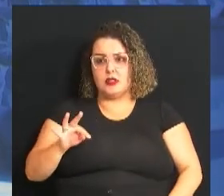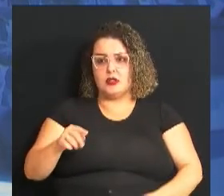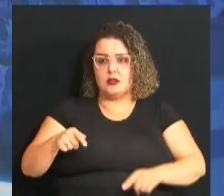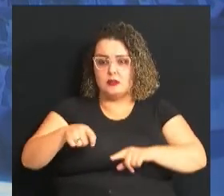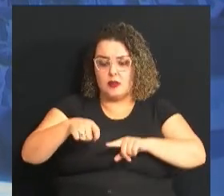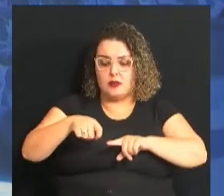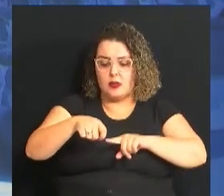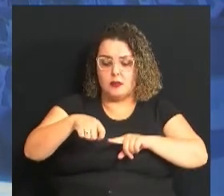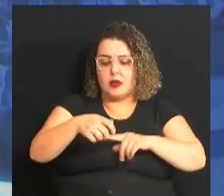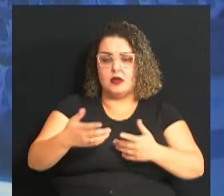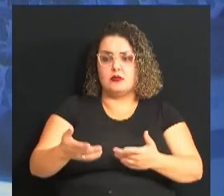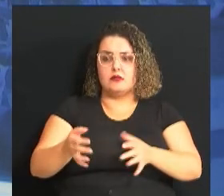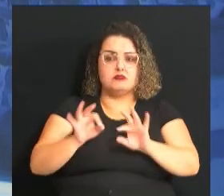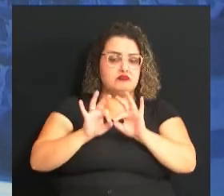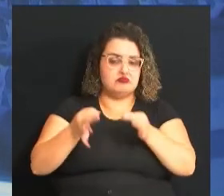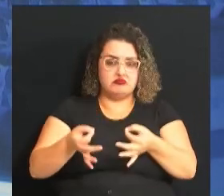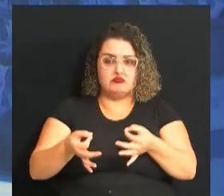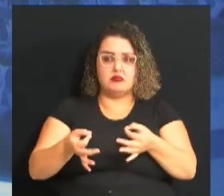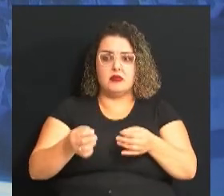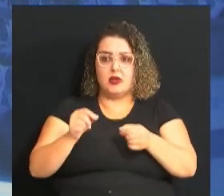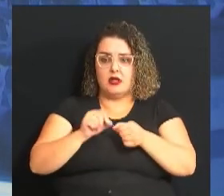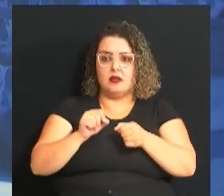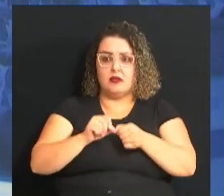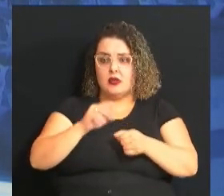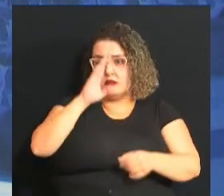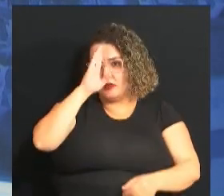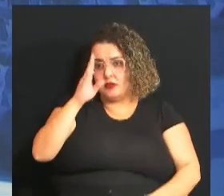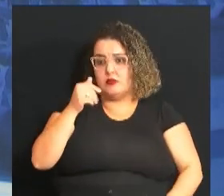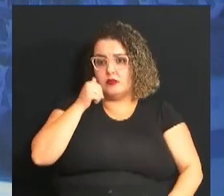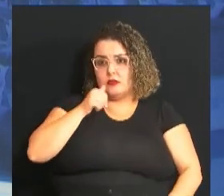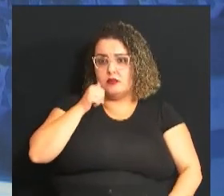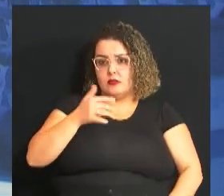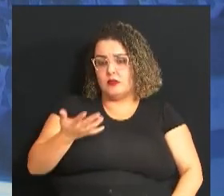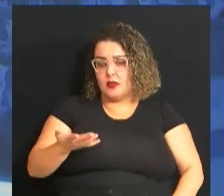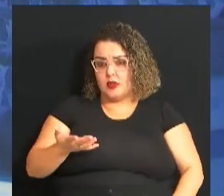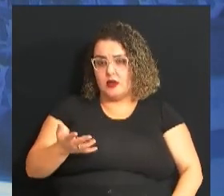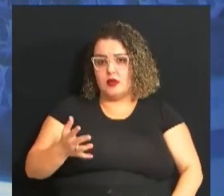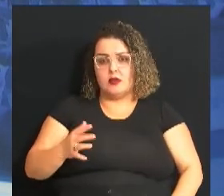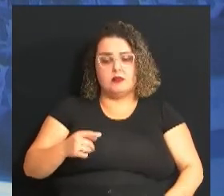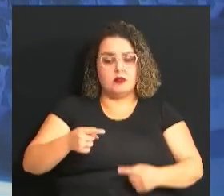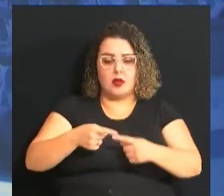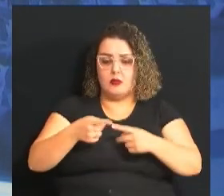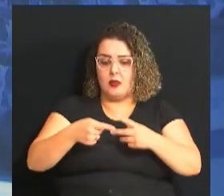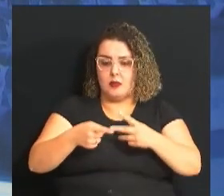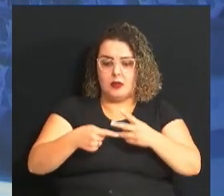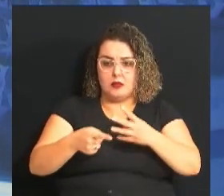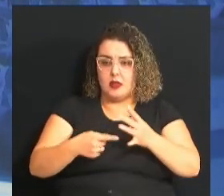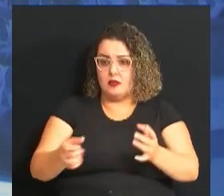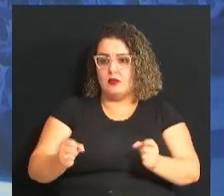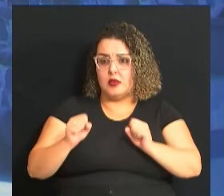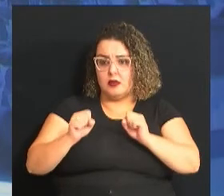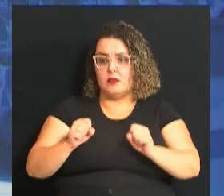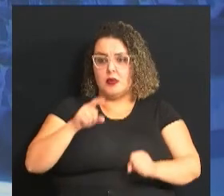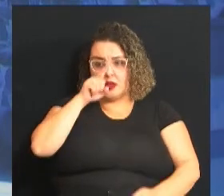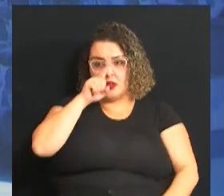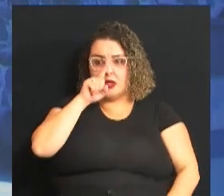ação simples que a gente faz, principalmente as mulheres, né? Toda semana aí e pode estar se colocando em